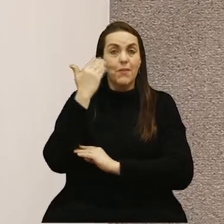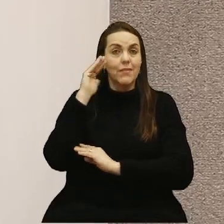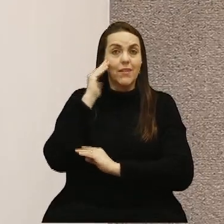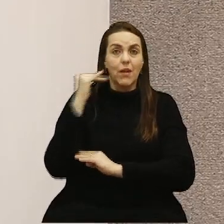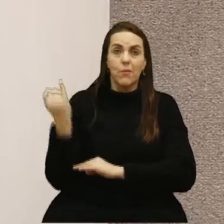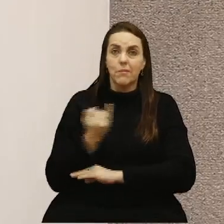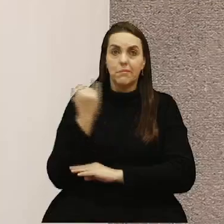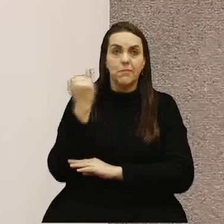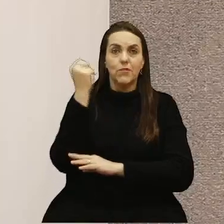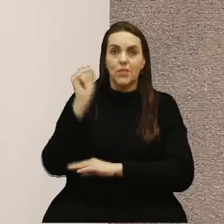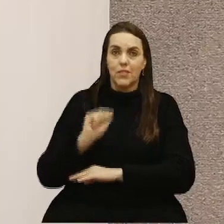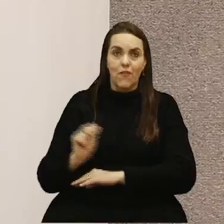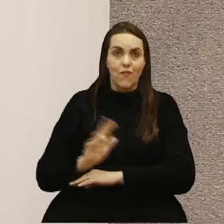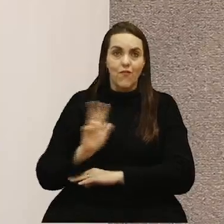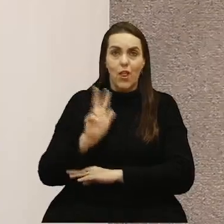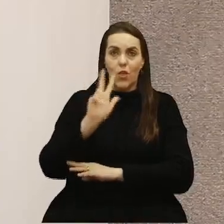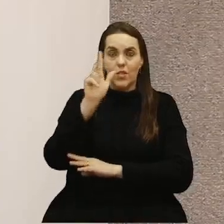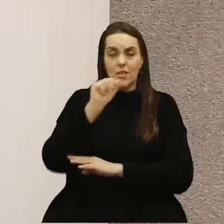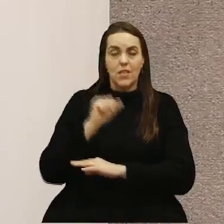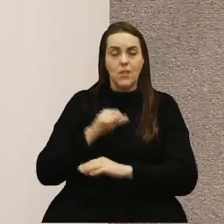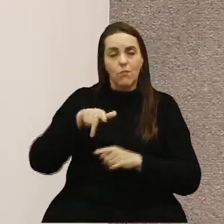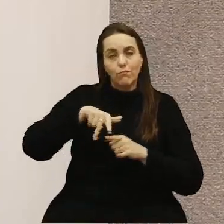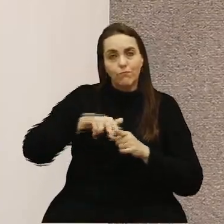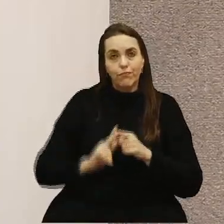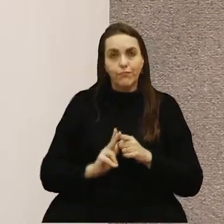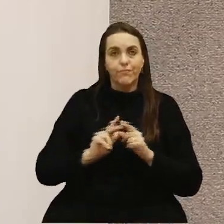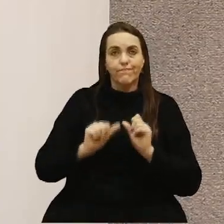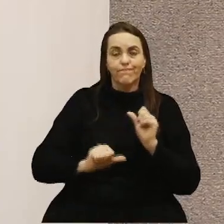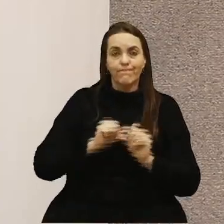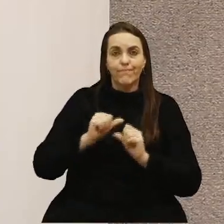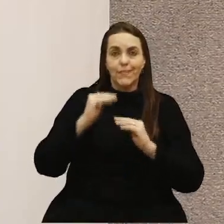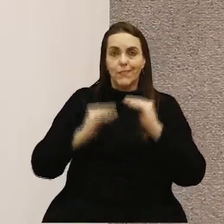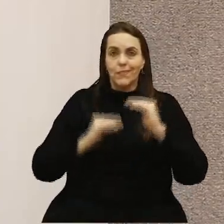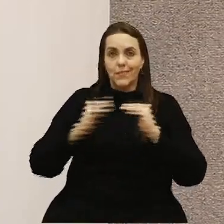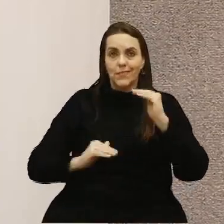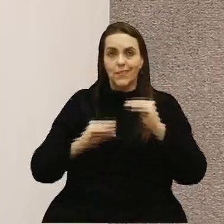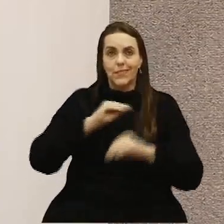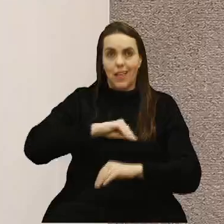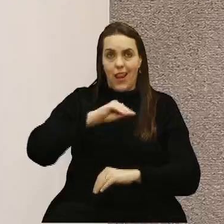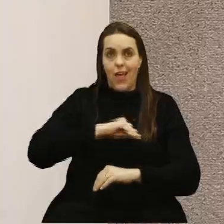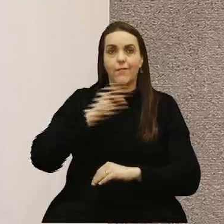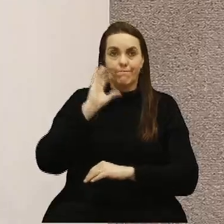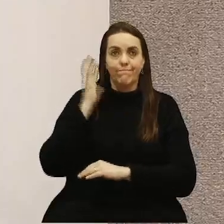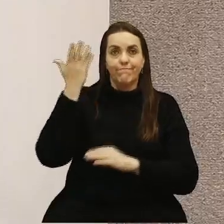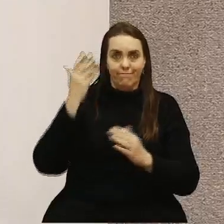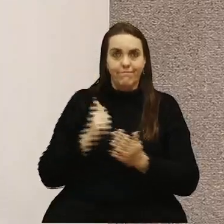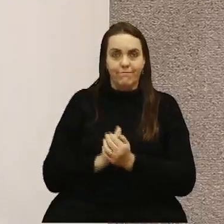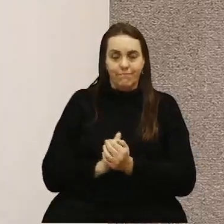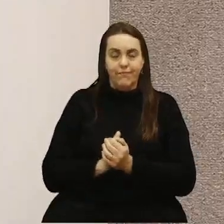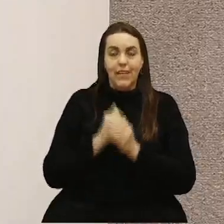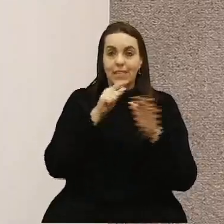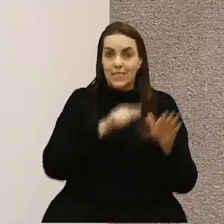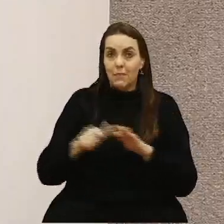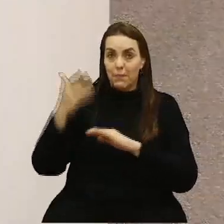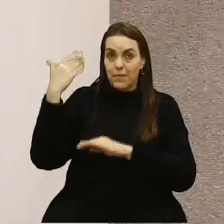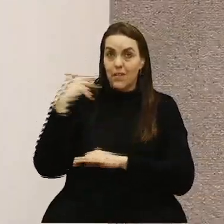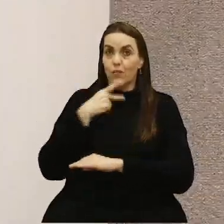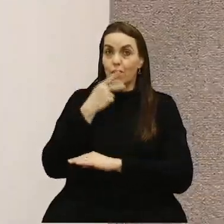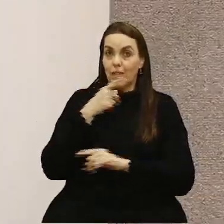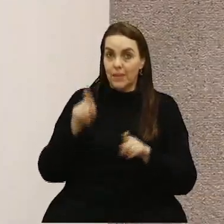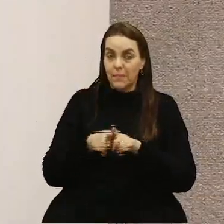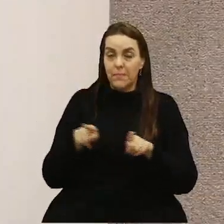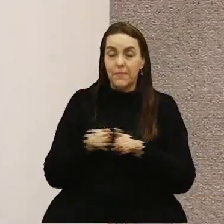a valorização e fazer essa correção da distorção salarial que aconteceu. E eu reforço, Silvano, o que disse semana passada. Isso é fruto